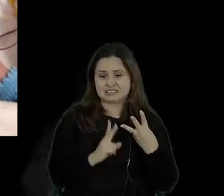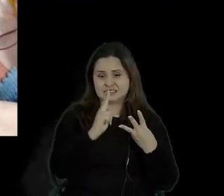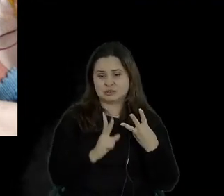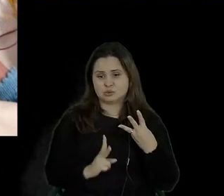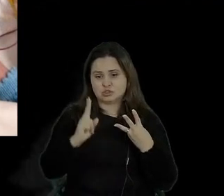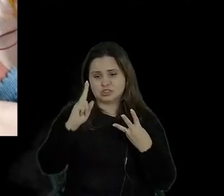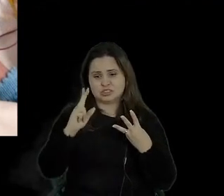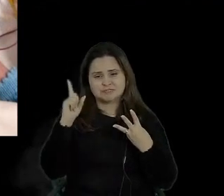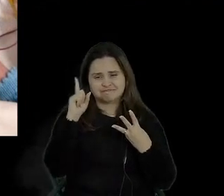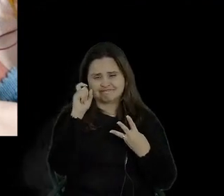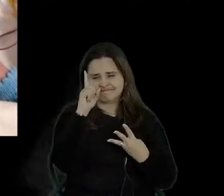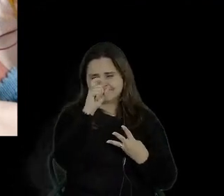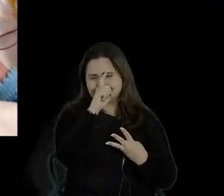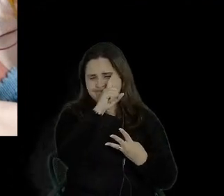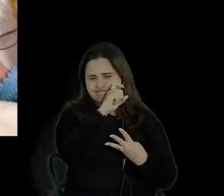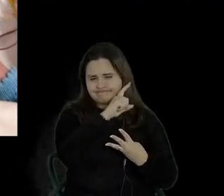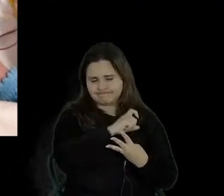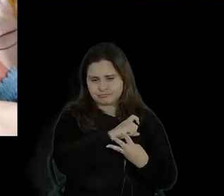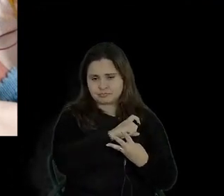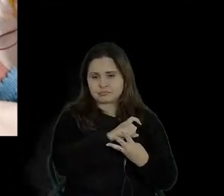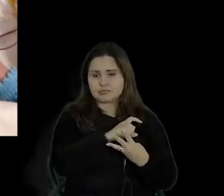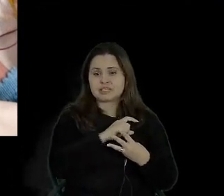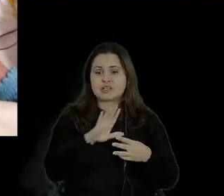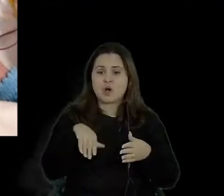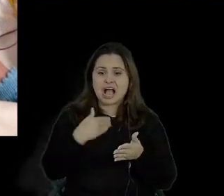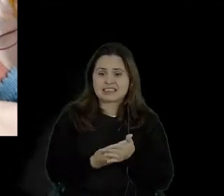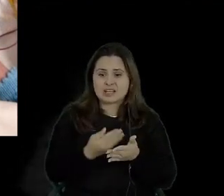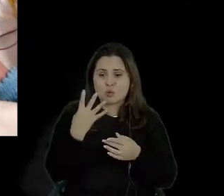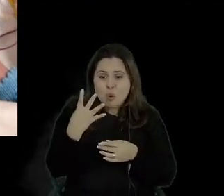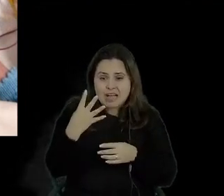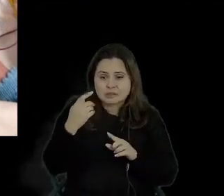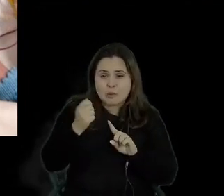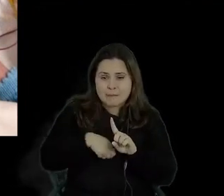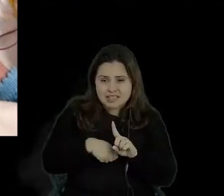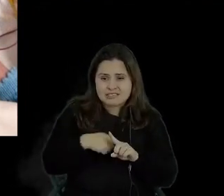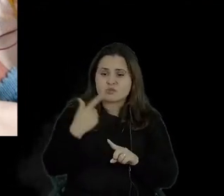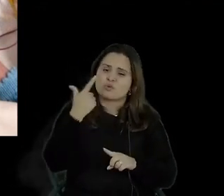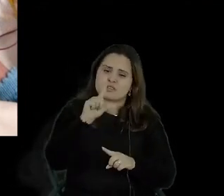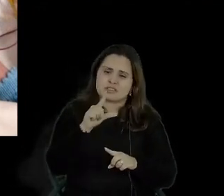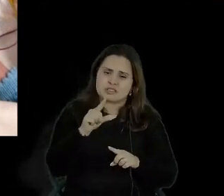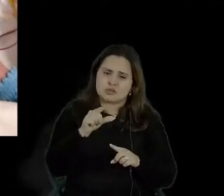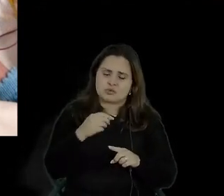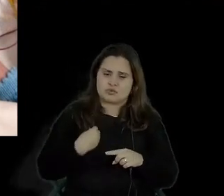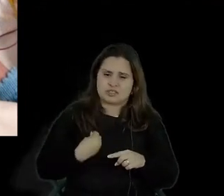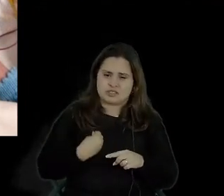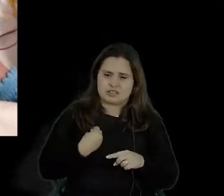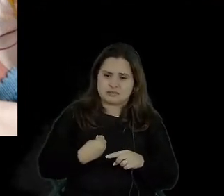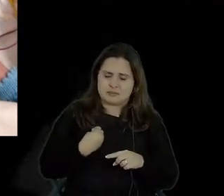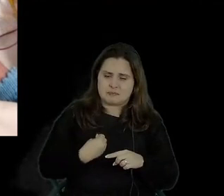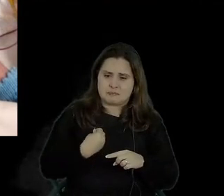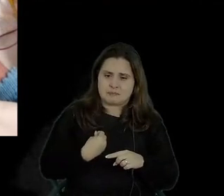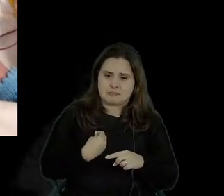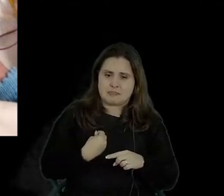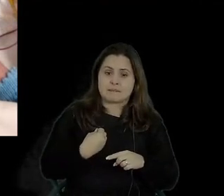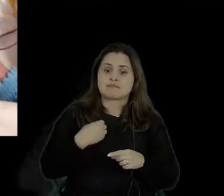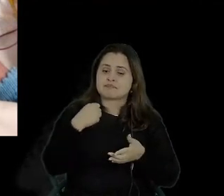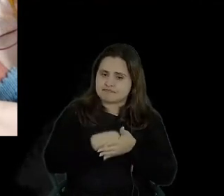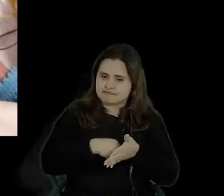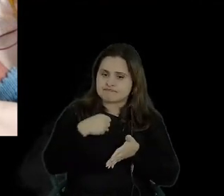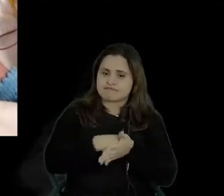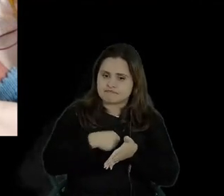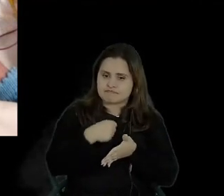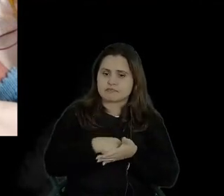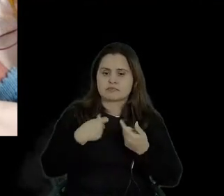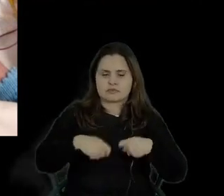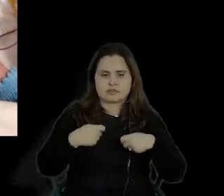cirurgias complexas. E nós, até os 4 meses, nós conseguimos ficar lá. E nós saímos depois de muita luta. E viemos para